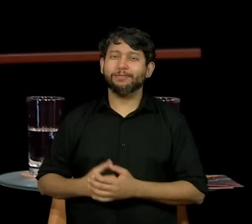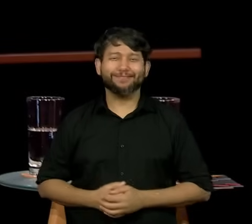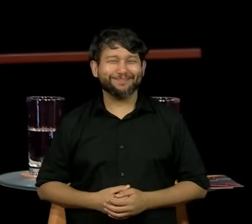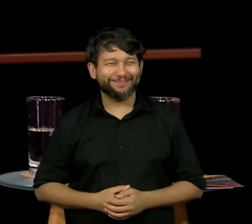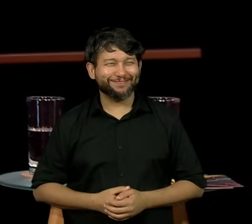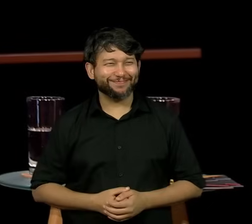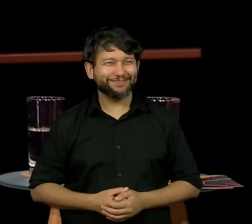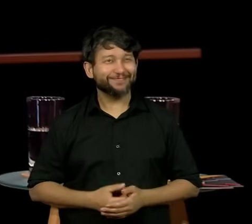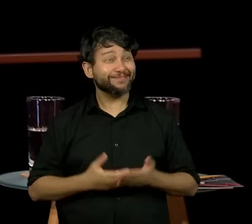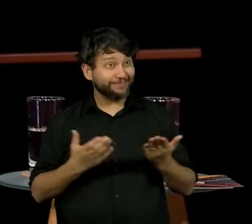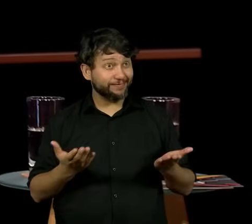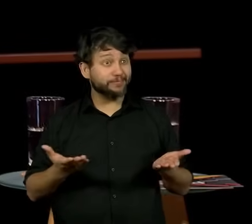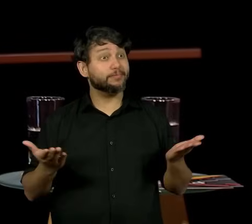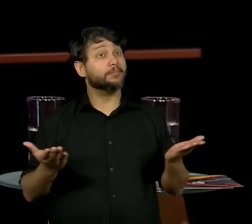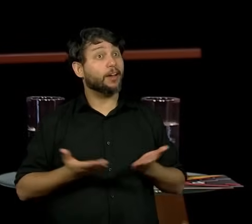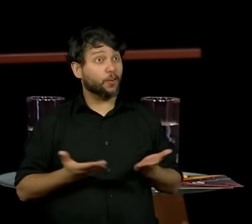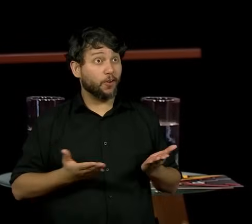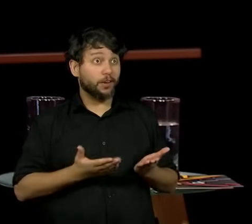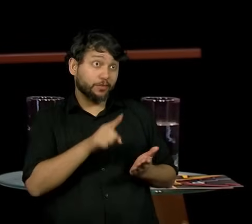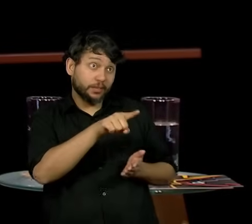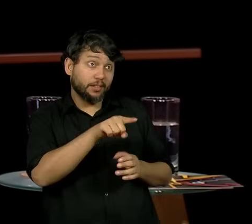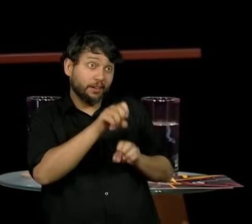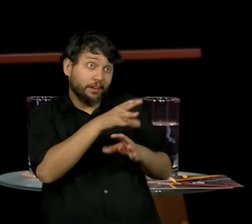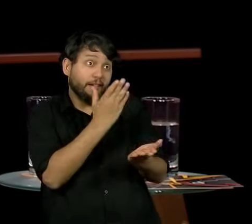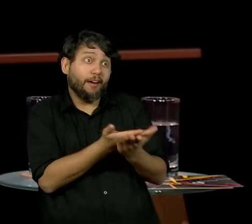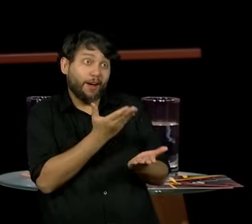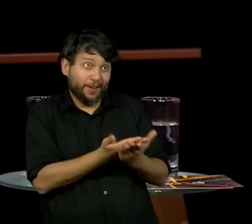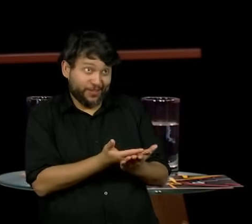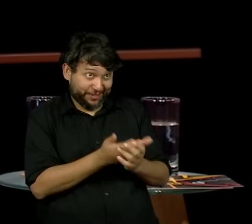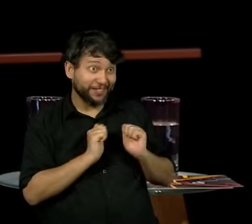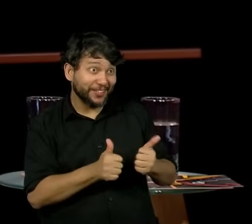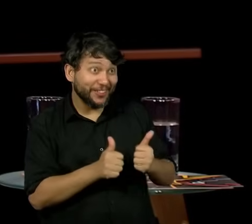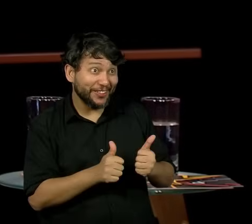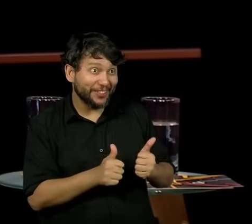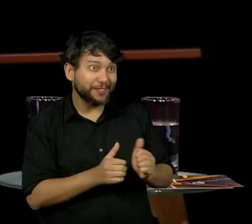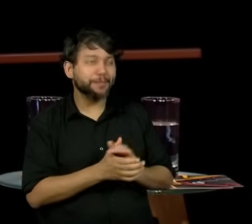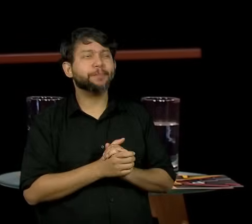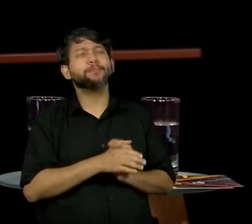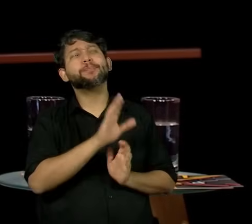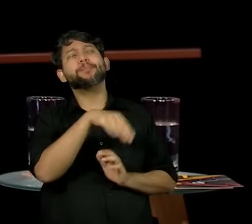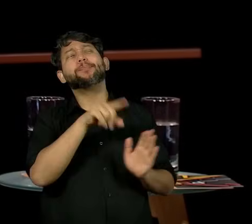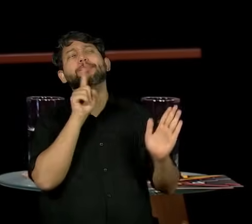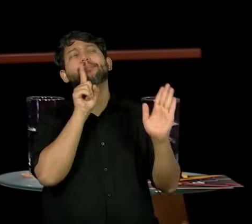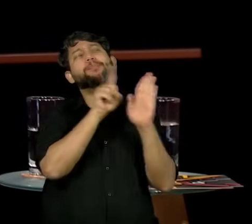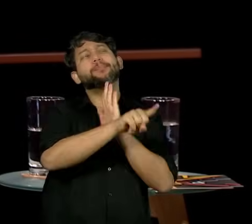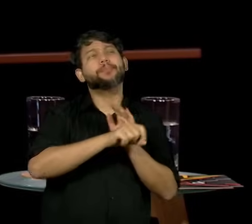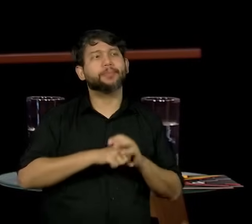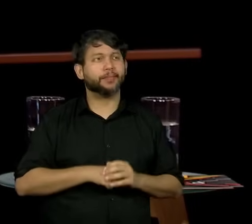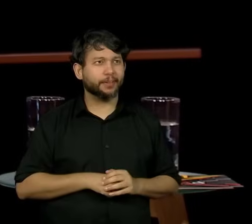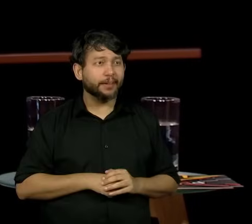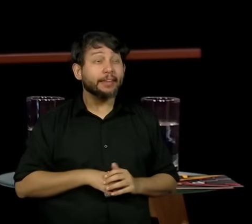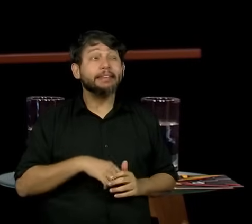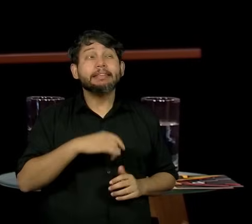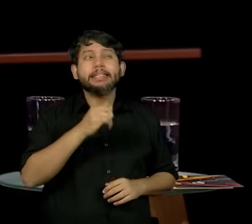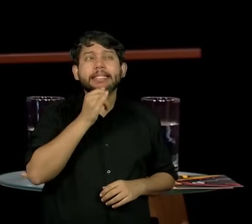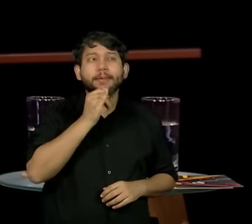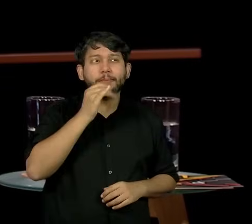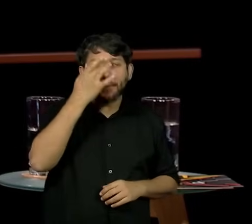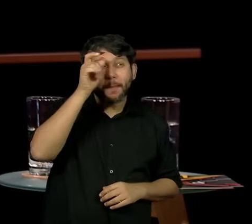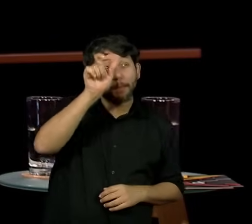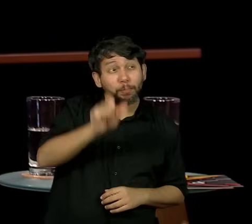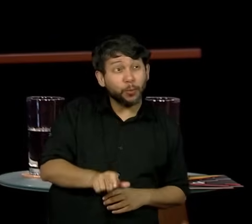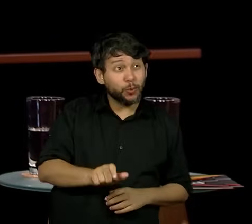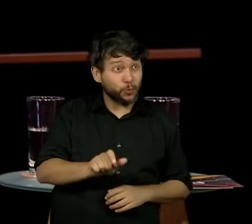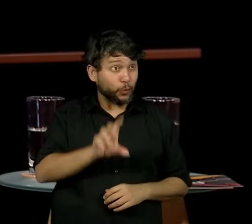Jaque, agora o momento aulinha. Cá entre nós, existe um pulo do gato para a pessoa ser